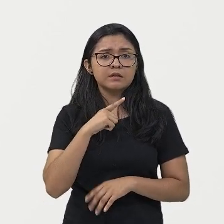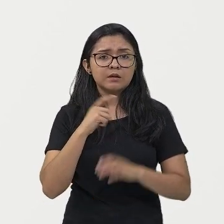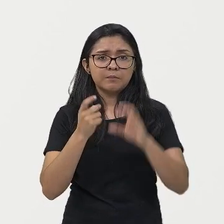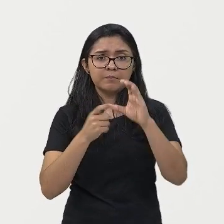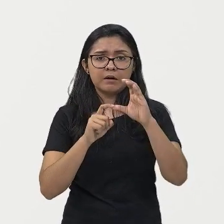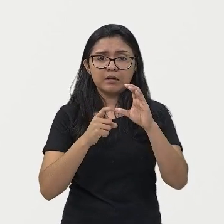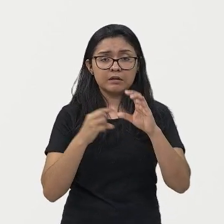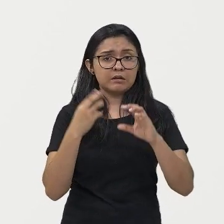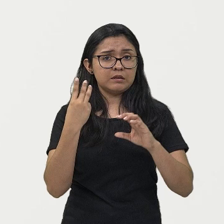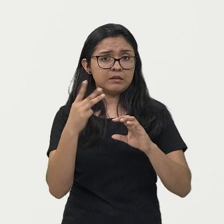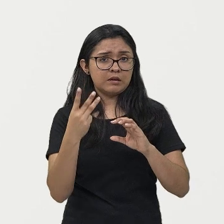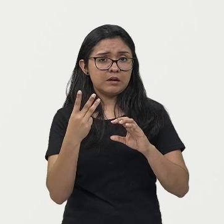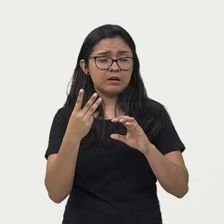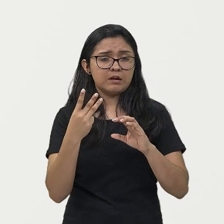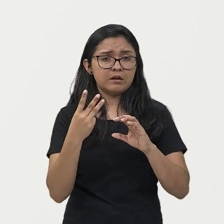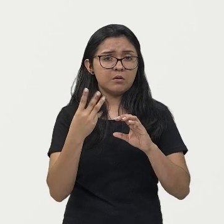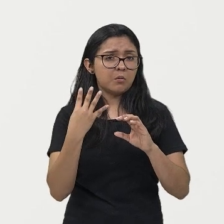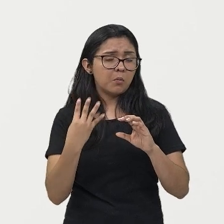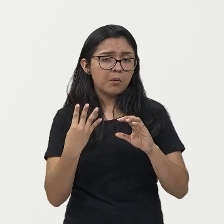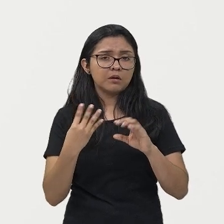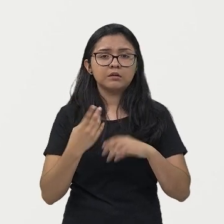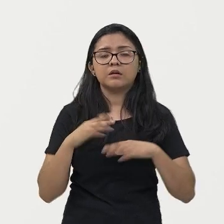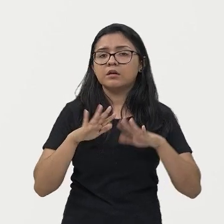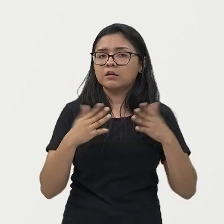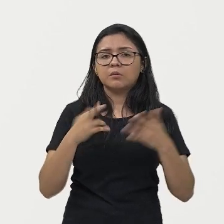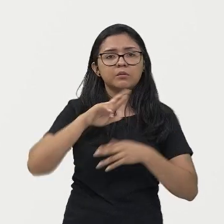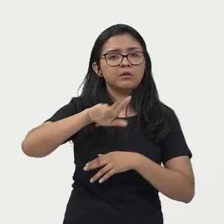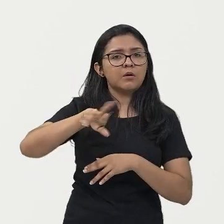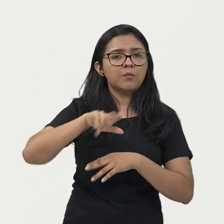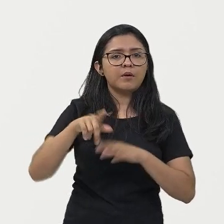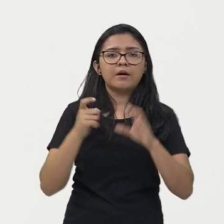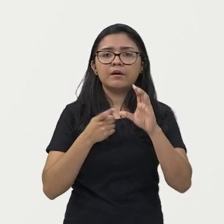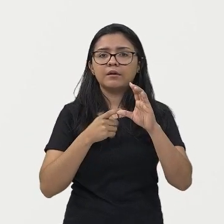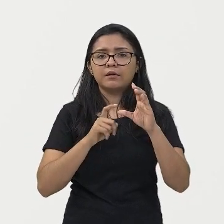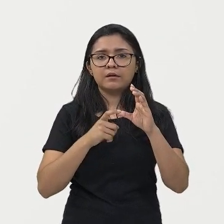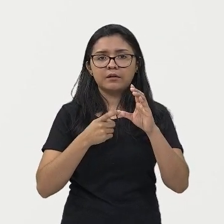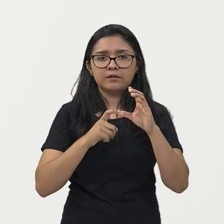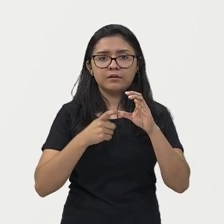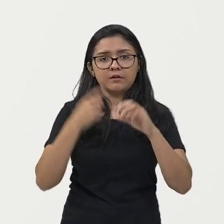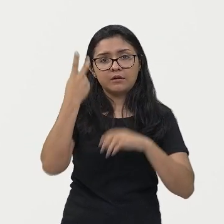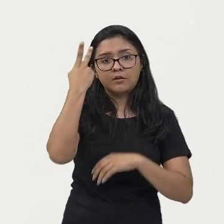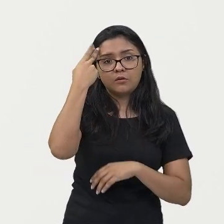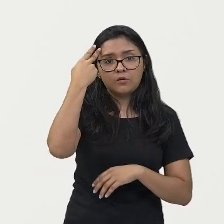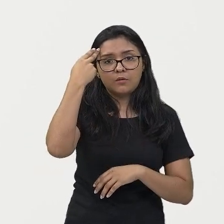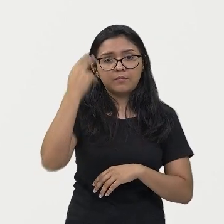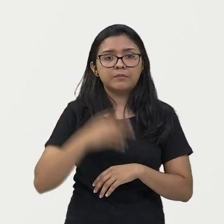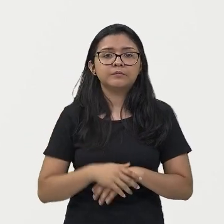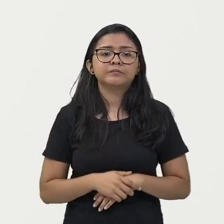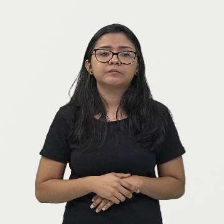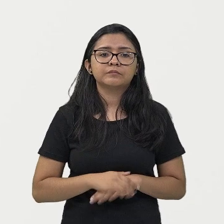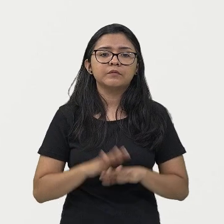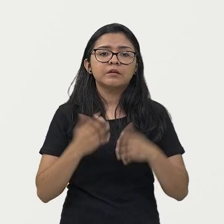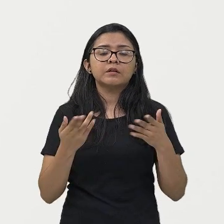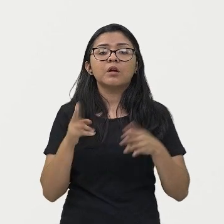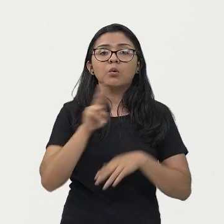terciária ou quaternária, já não é cadeia normal, ela vai ser chamada de